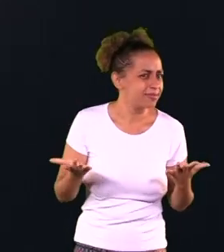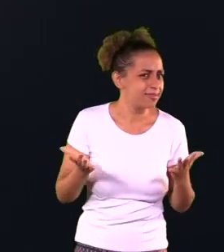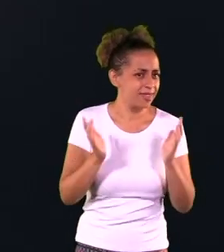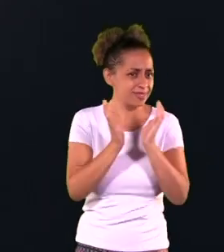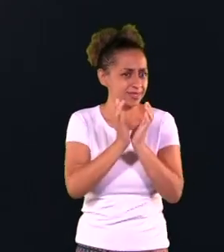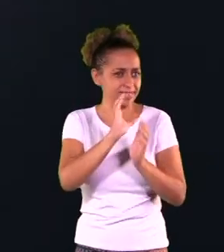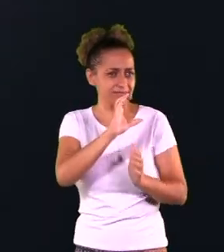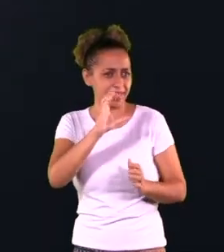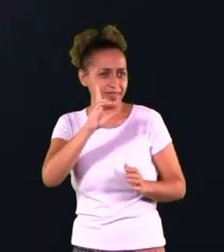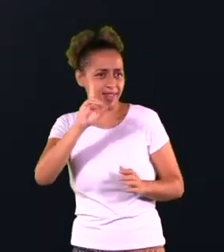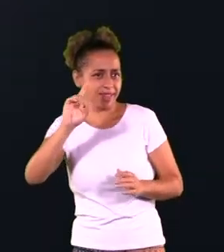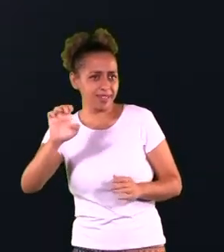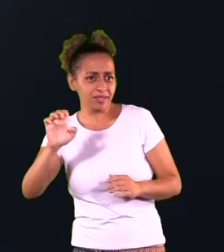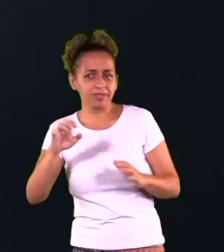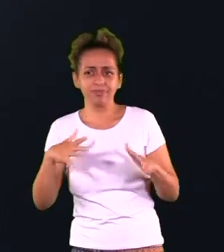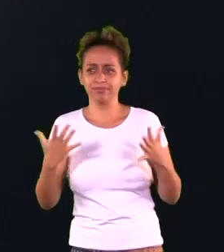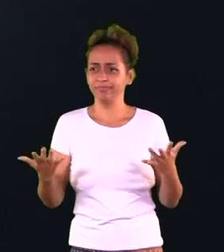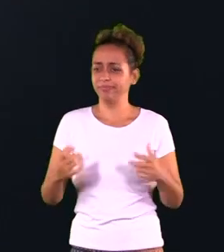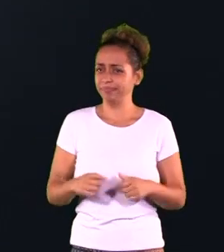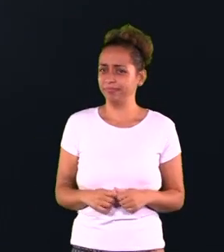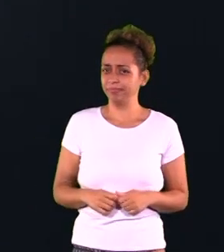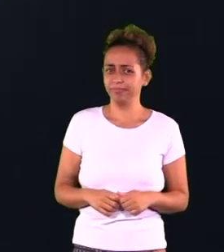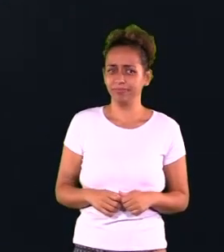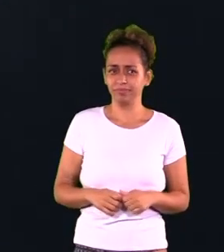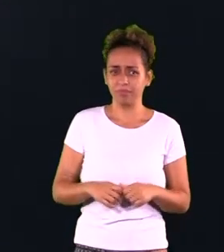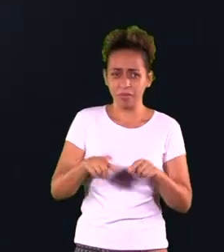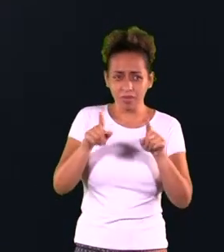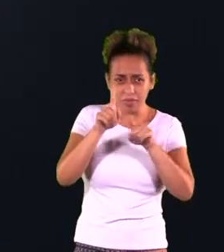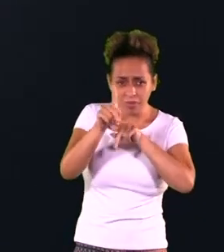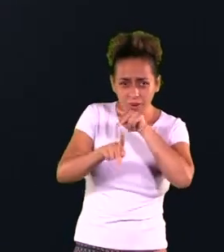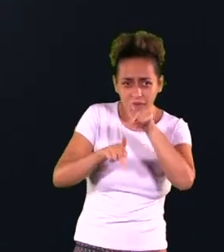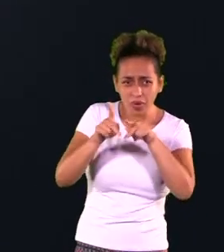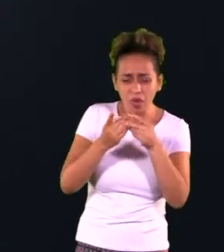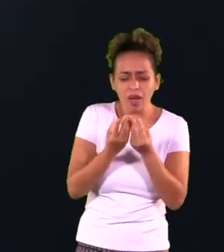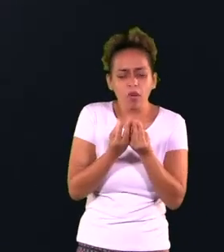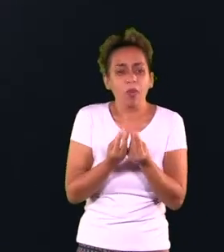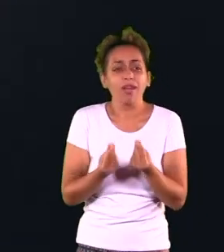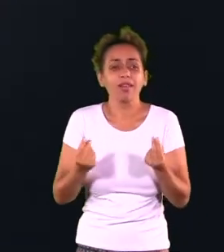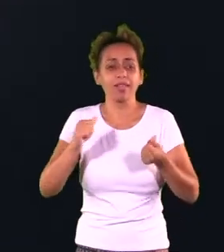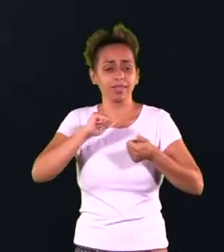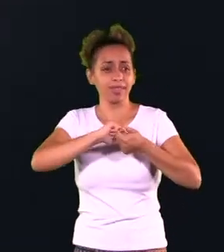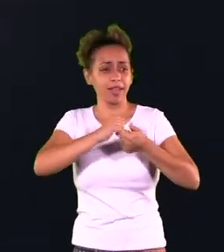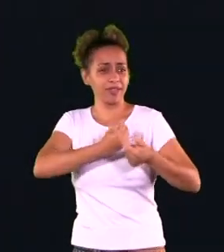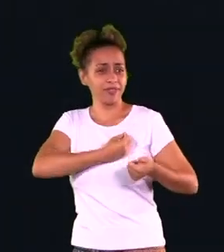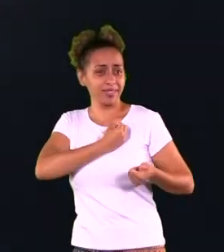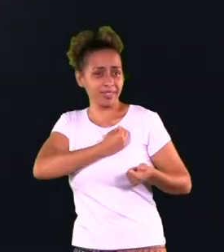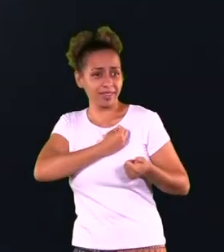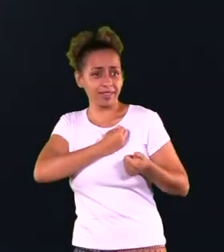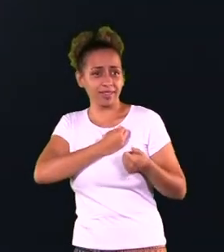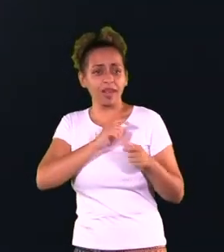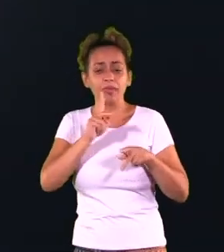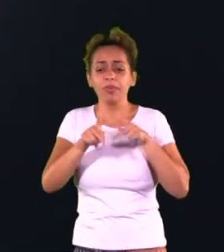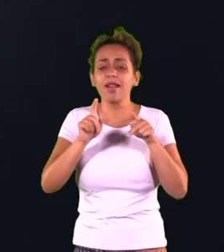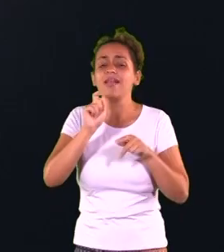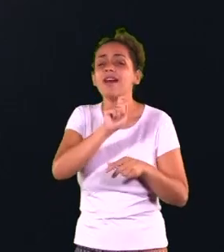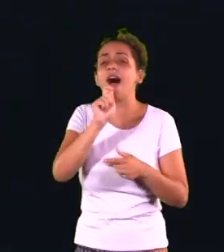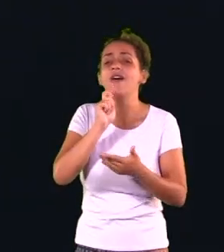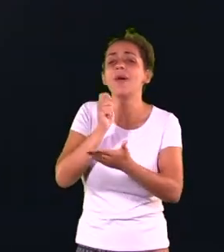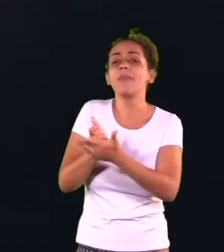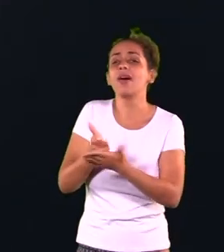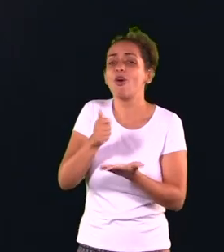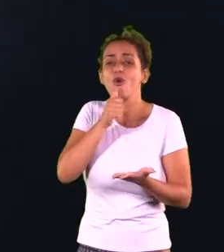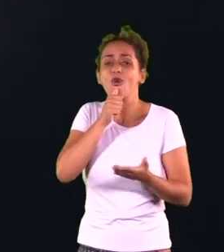e no próprio povo na qualidade de vida do povo quem vai por uma faculdade dentro do Heliópolis